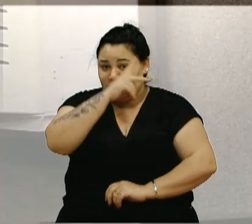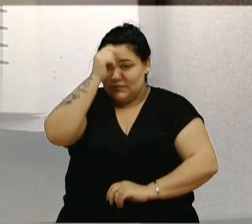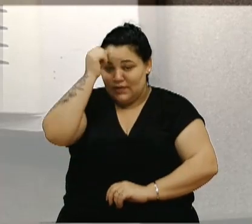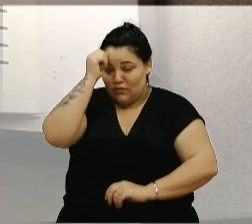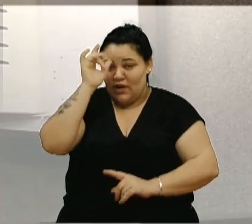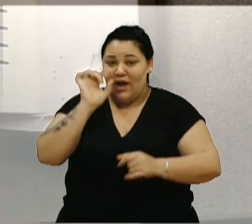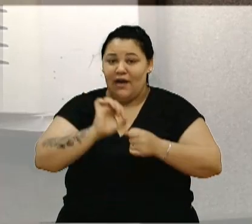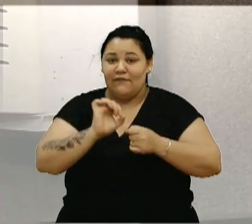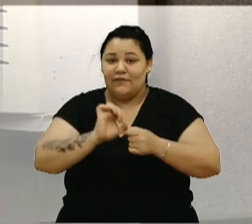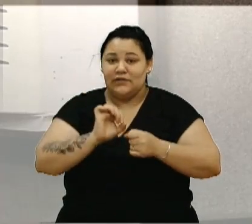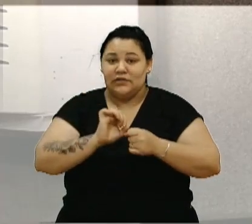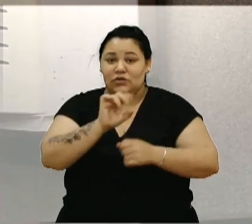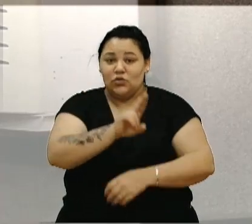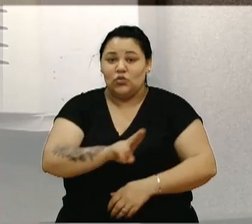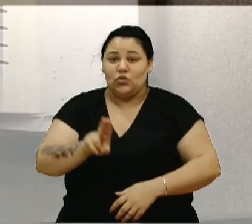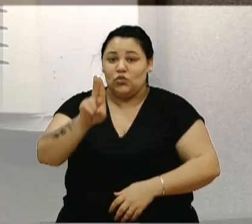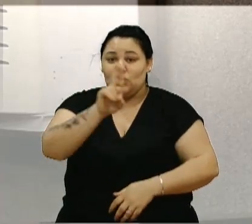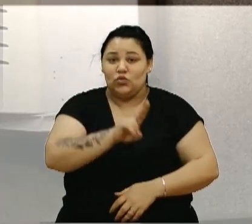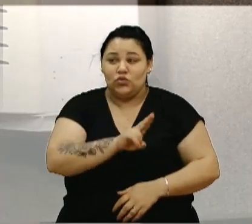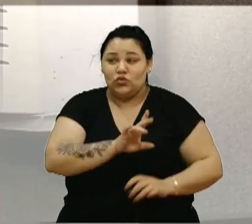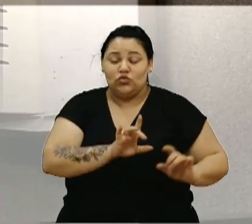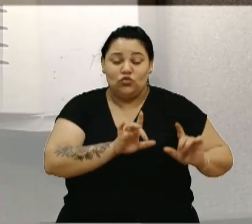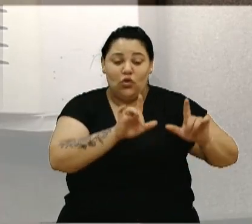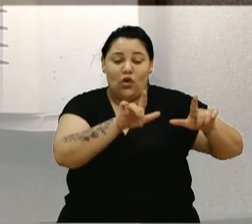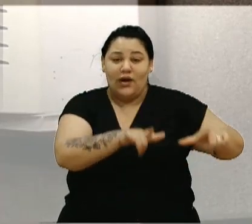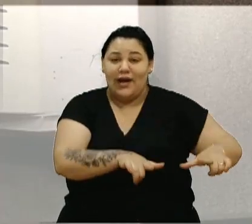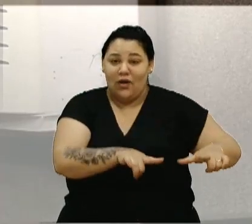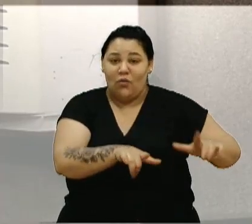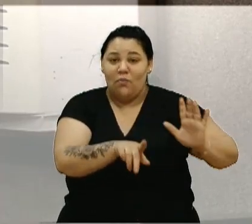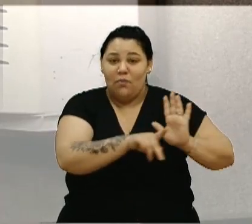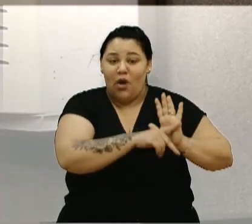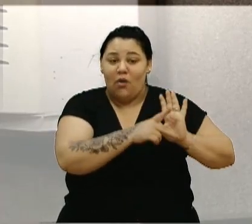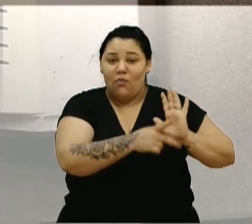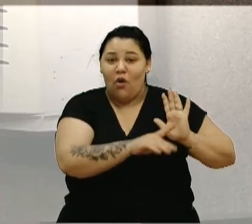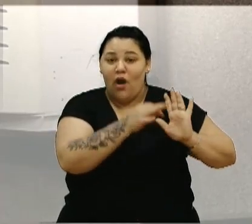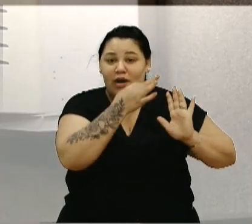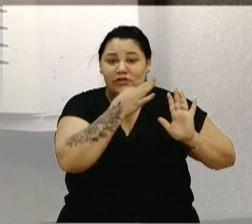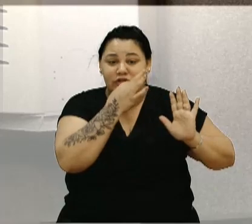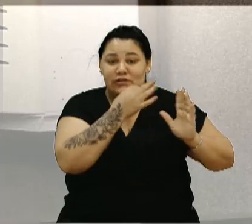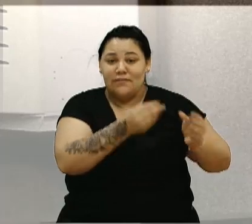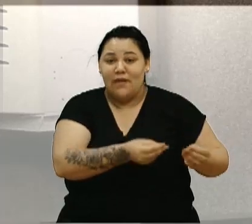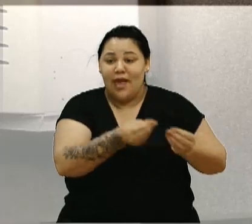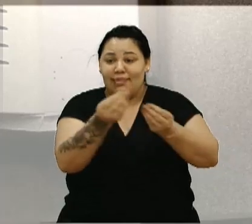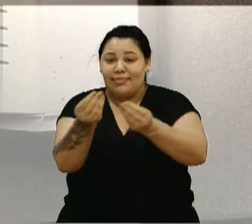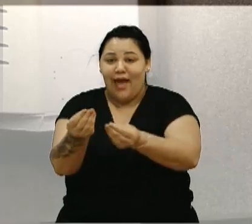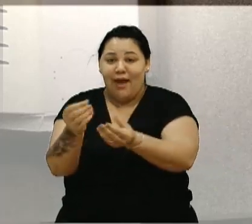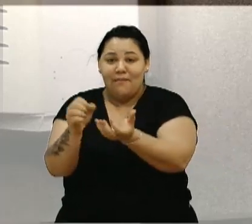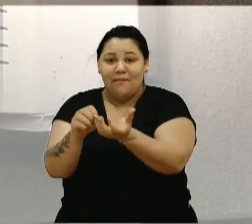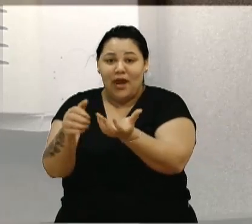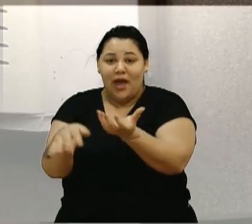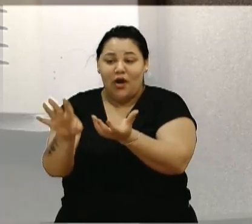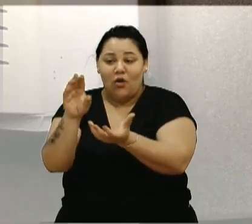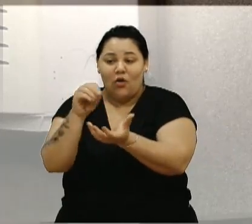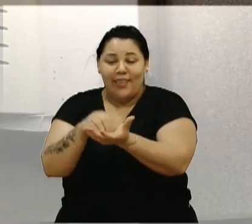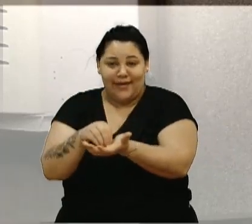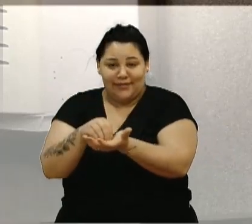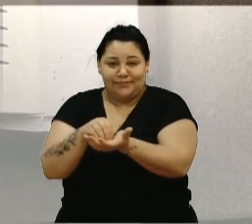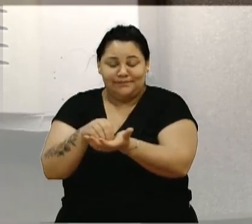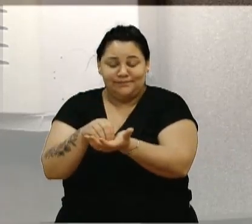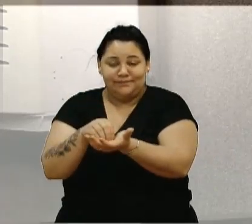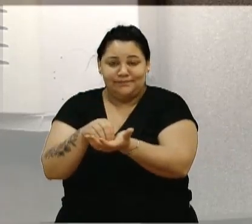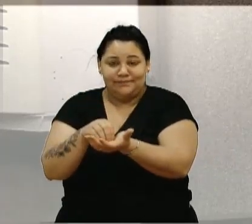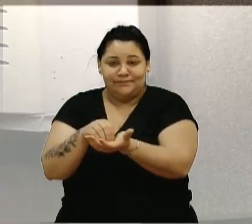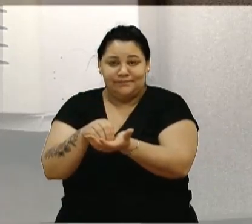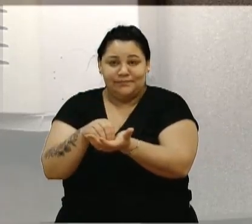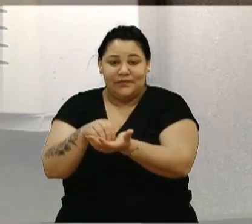a realizar a cessão de uso de imóvel pertencente ao município de Caxias do Sul para a Codeca, Companhia de Desenvolvimento de Caxias do Sul. A cessão